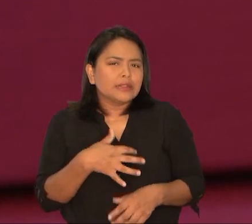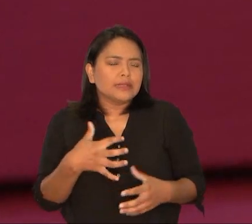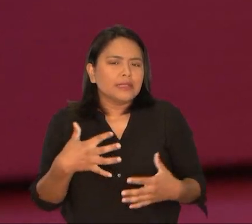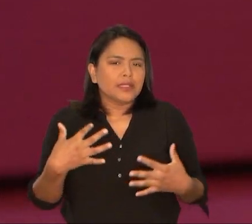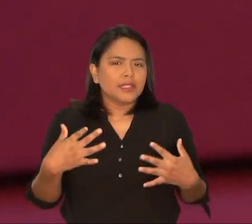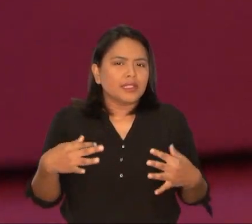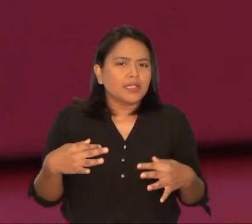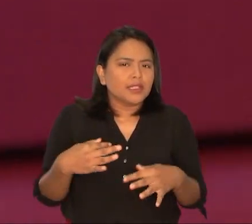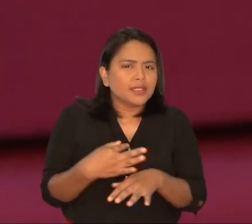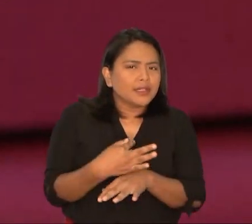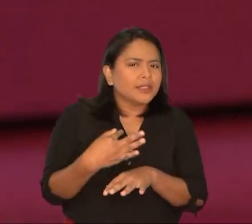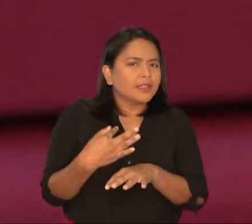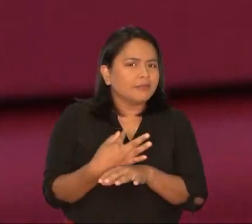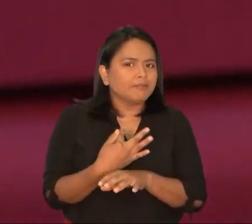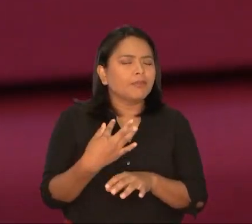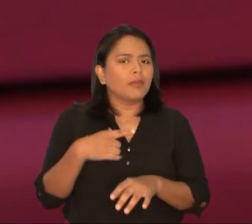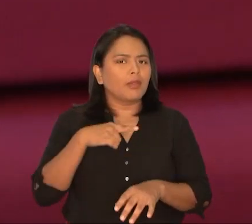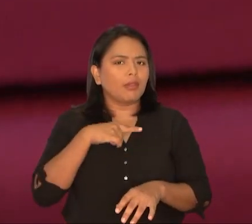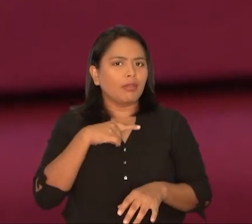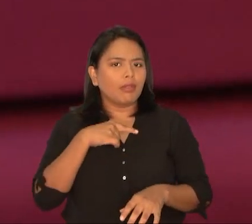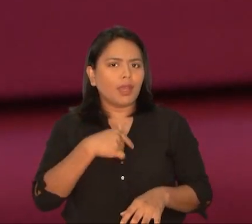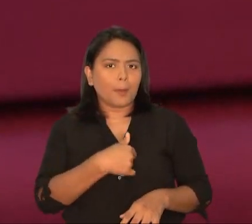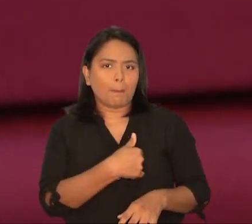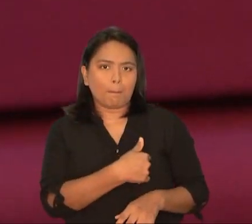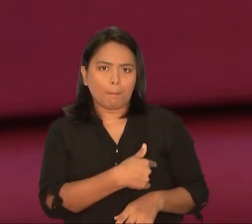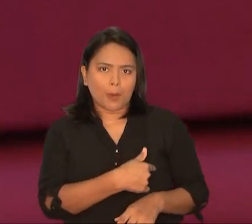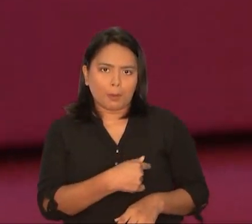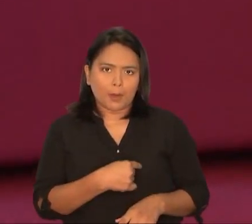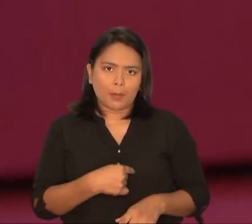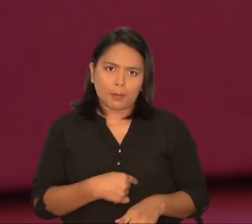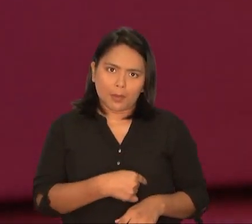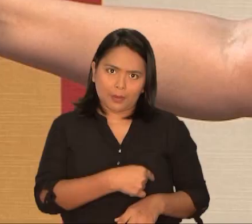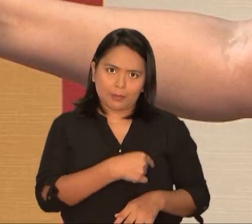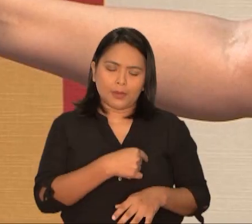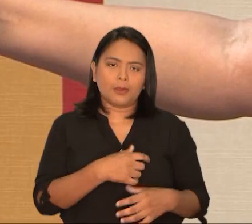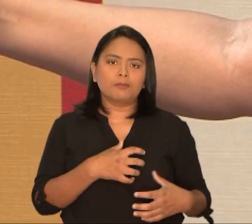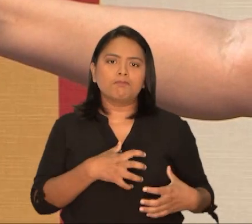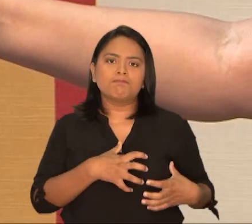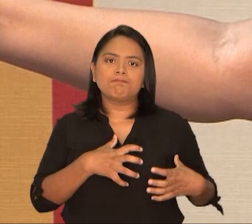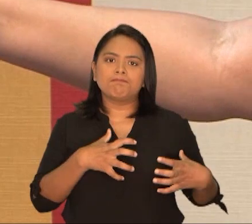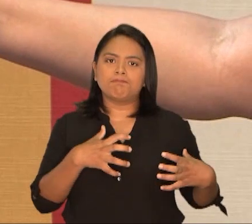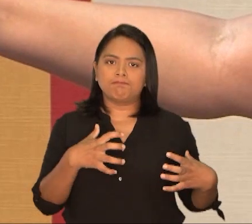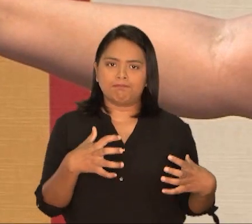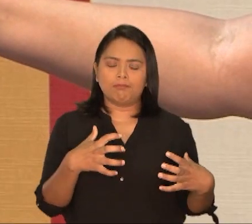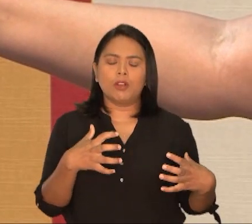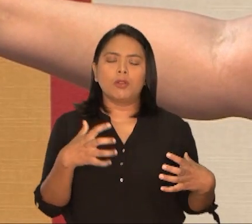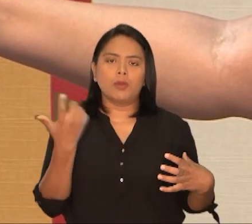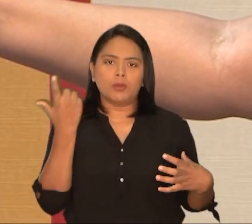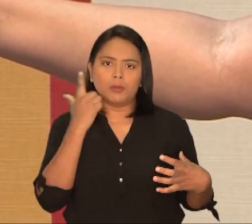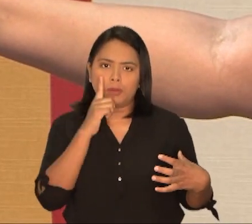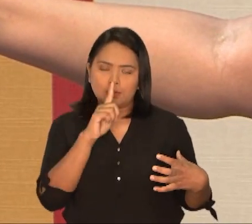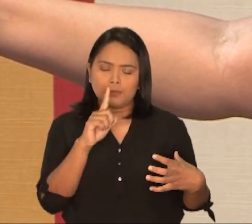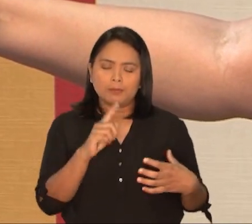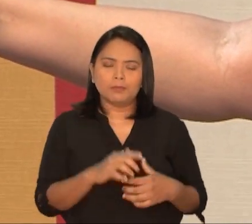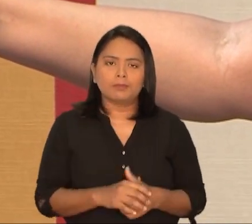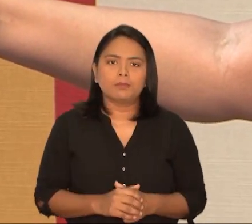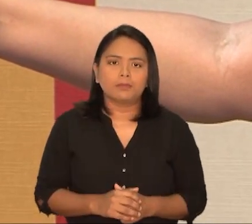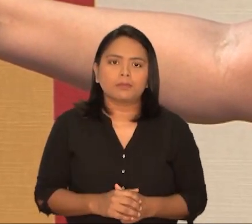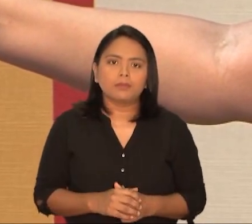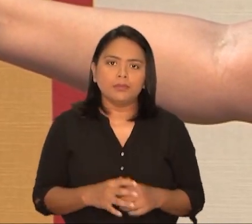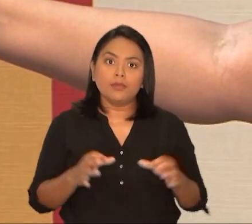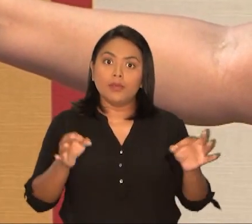umas bolinhas aqui ao redor da areola também, que indica aí que o tecido evoluiu e que alcançou a maturidade necessária